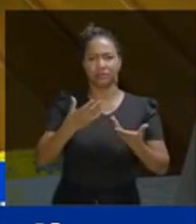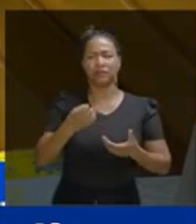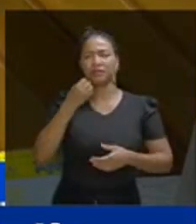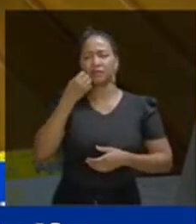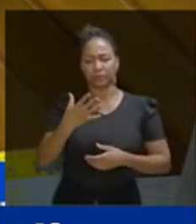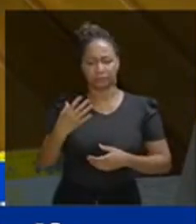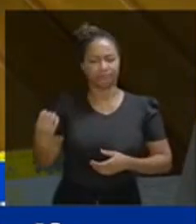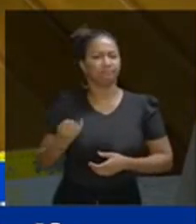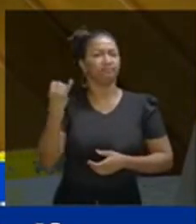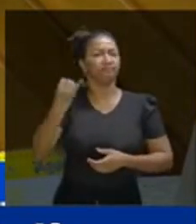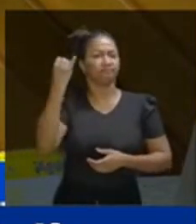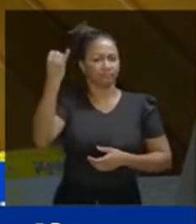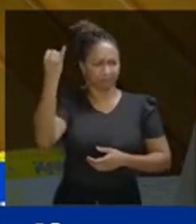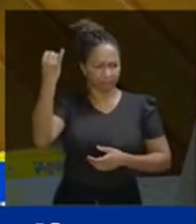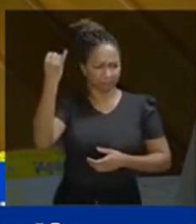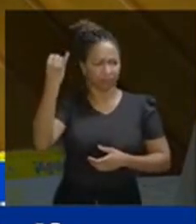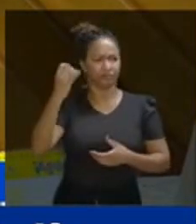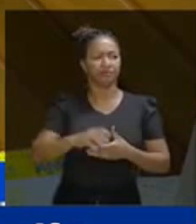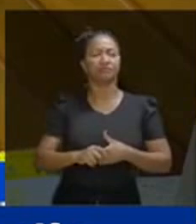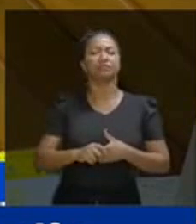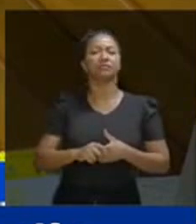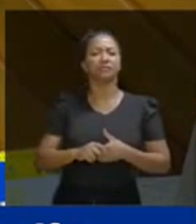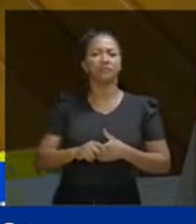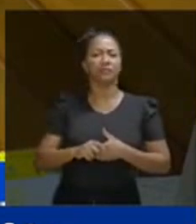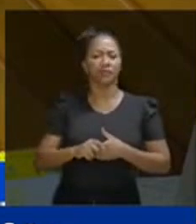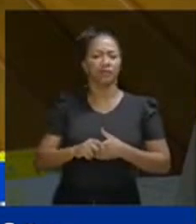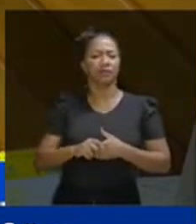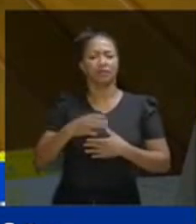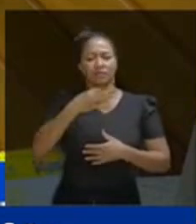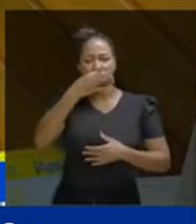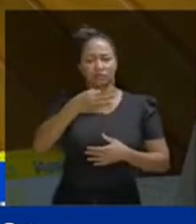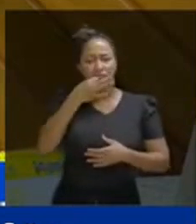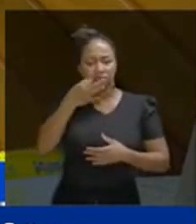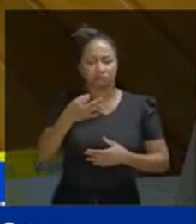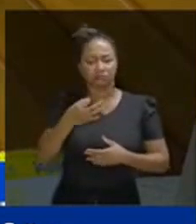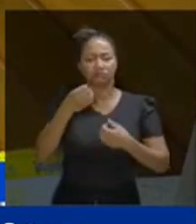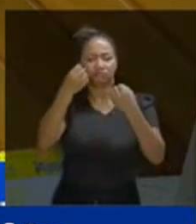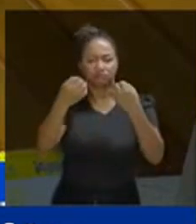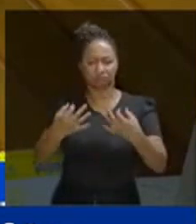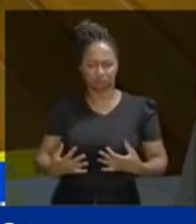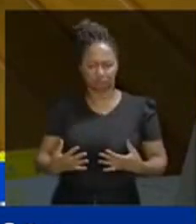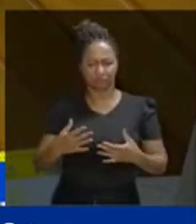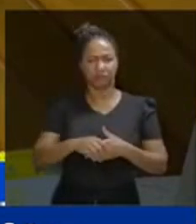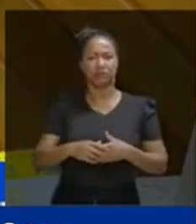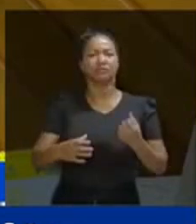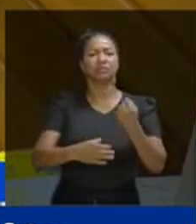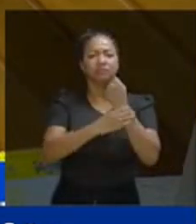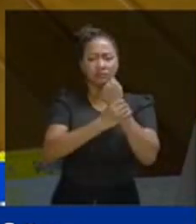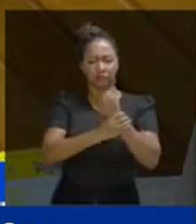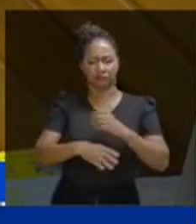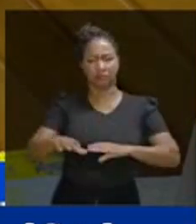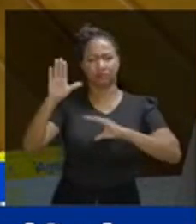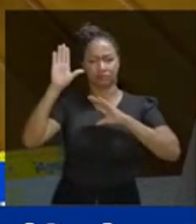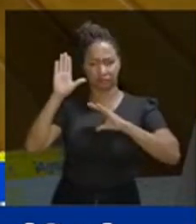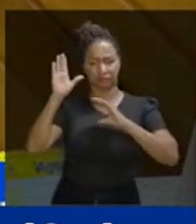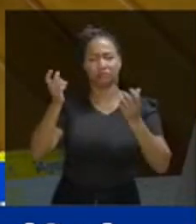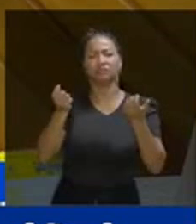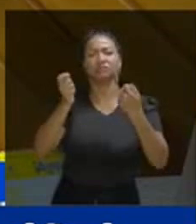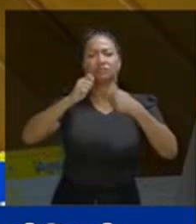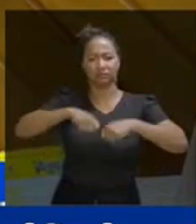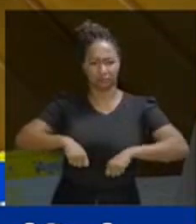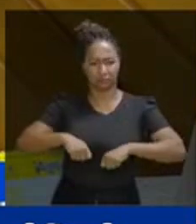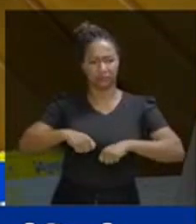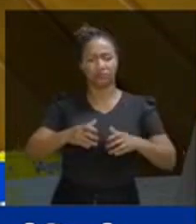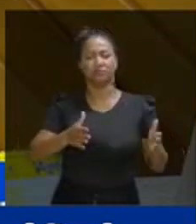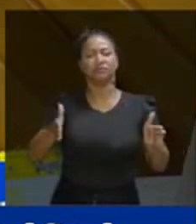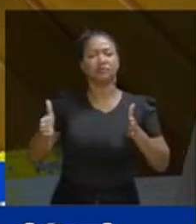e necessária a imunidade nas hipóteses trazidas pelo dispositivo, na medida em que garante ao candidato a possibilidade